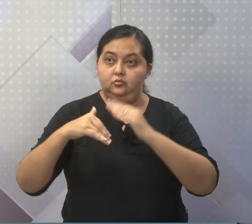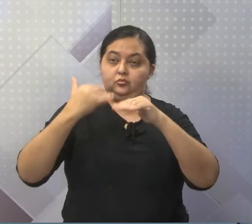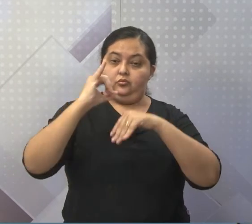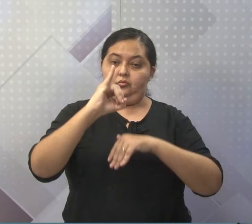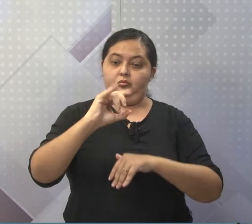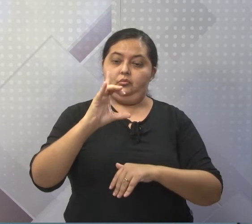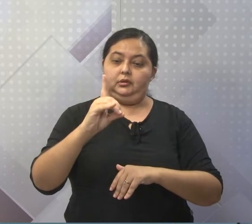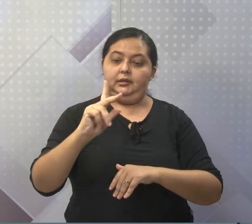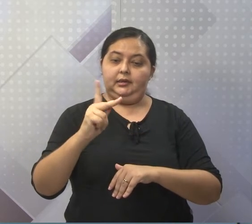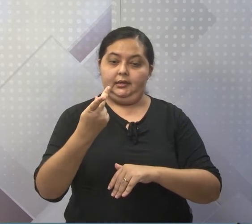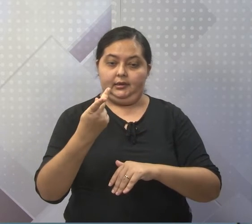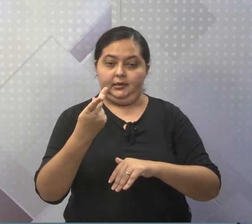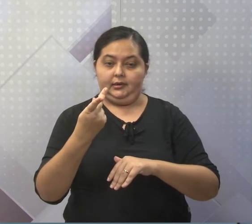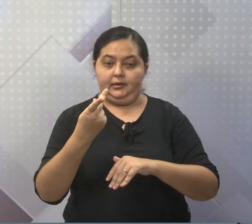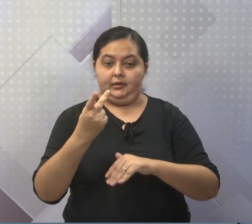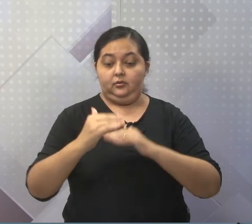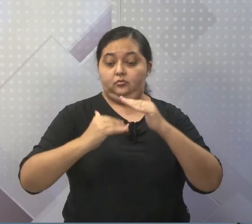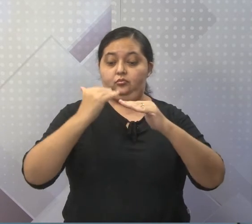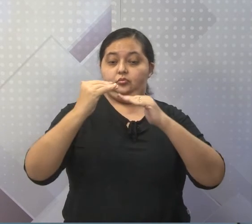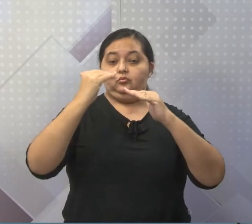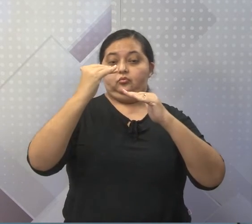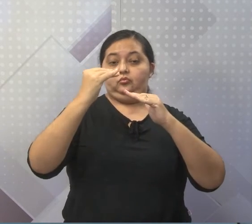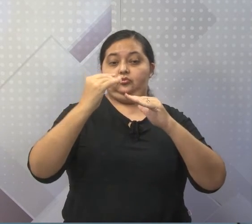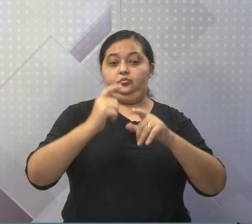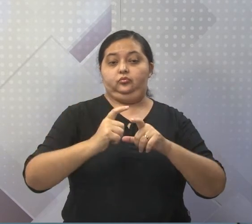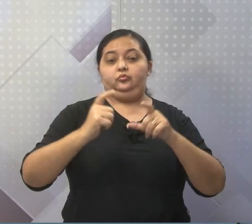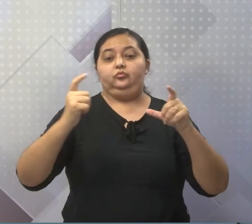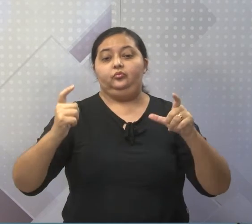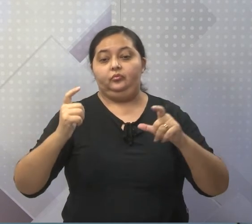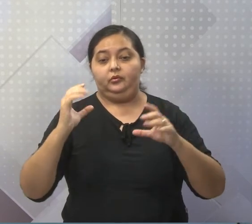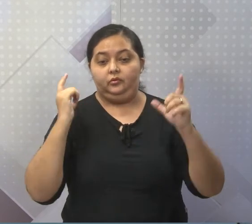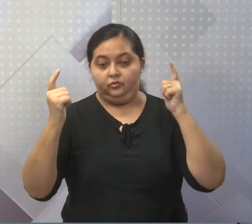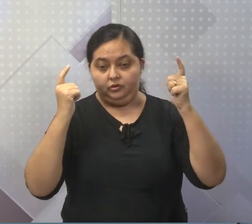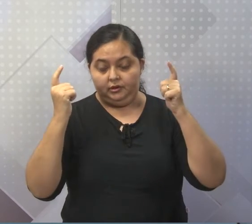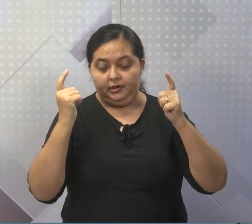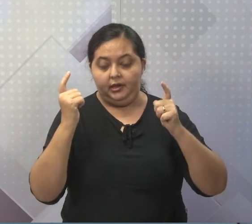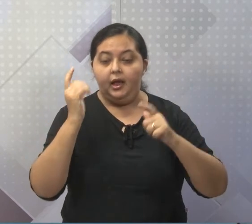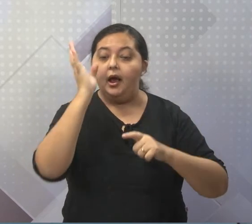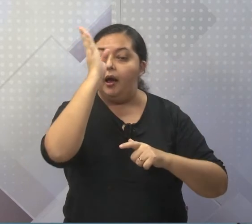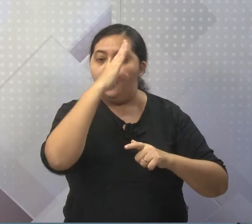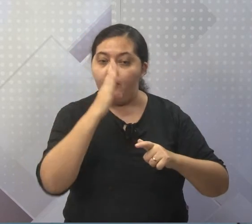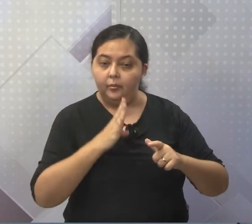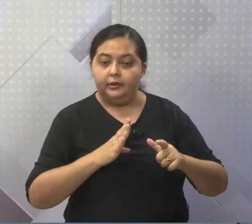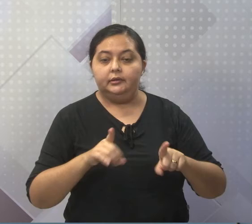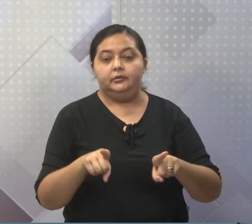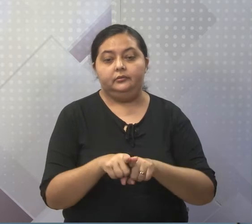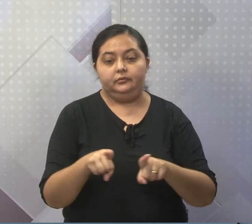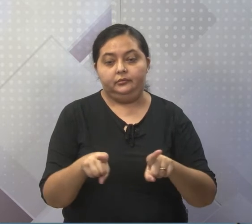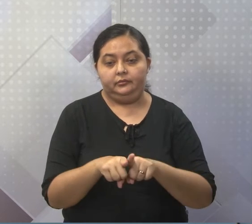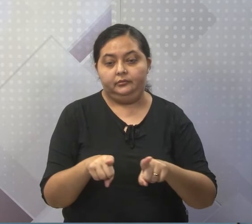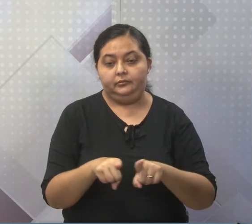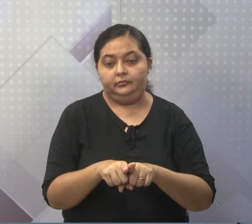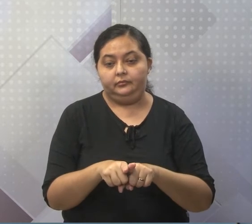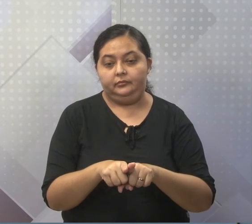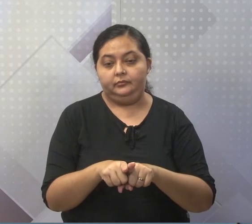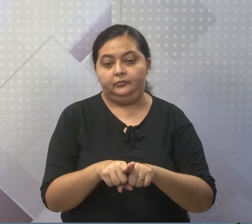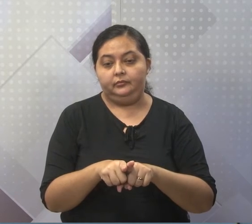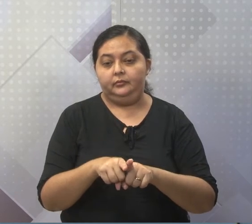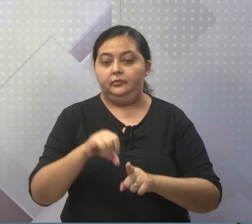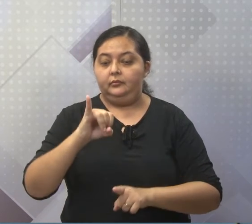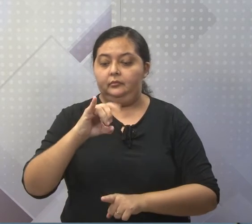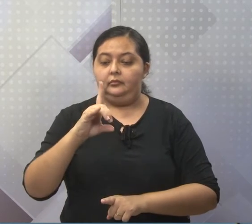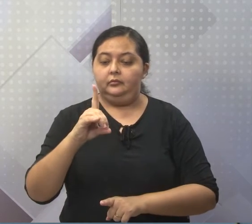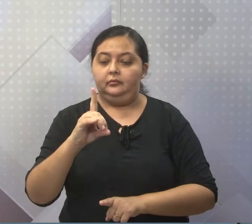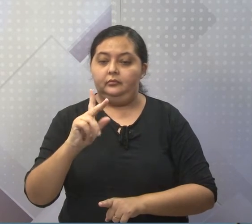por exemplo o Chile a gente tem país elevados como Brasil e tem com ela o